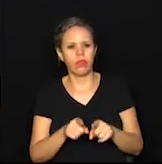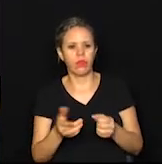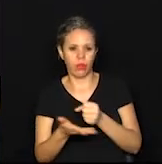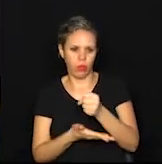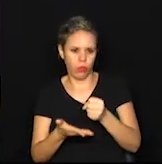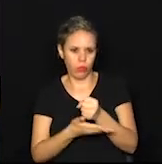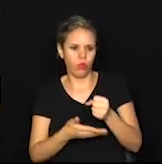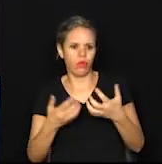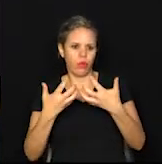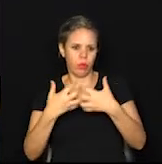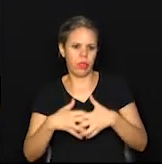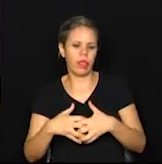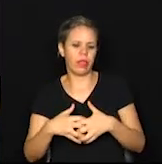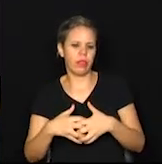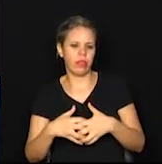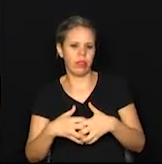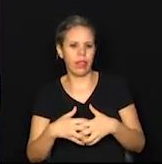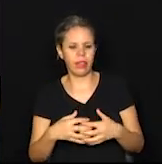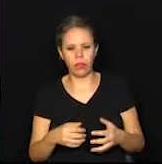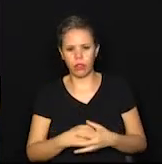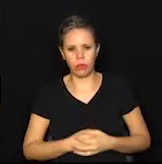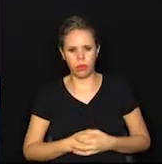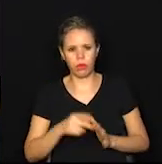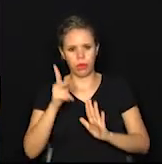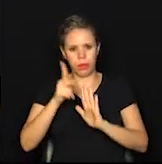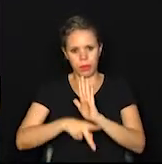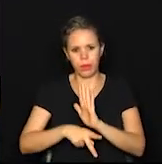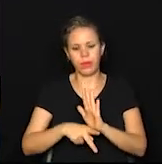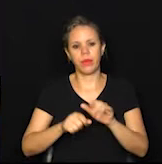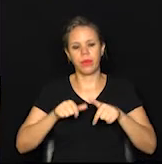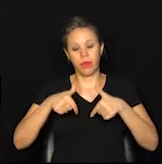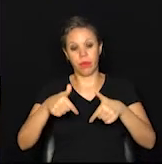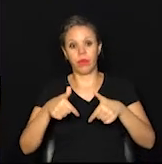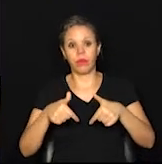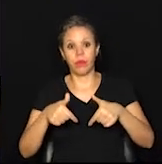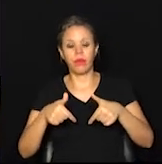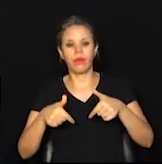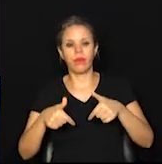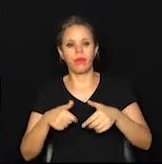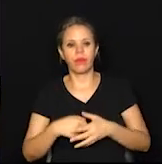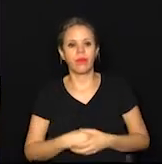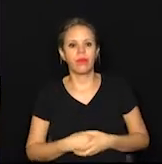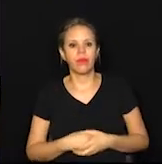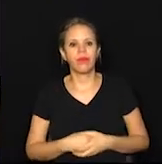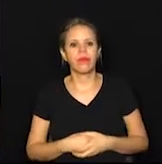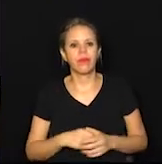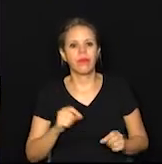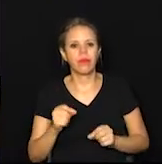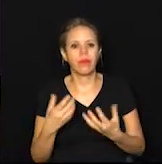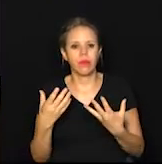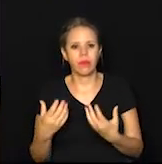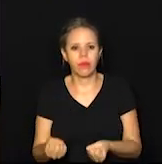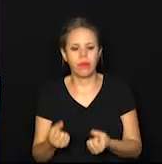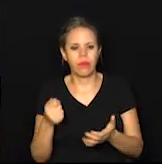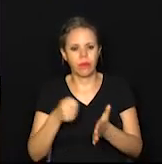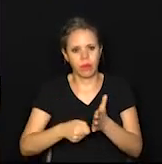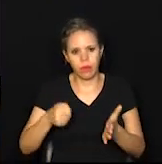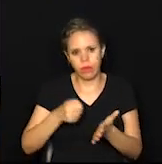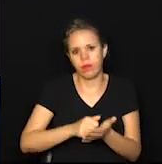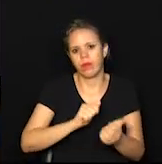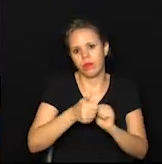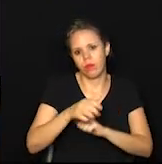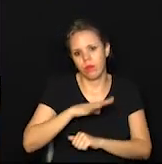são mecanismos que a gente fomenta alguns projetos, algumas ações, que abraça a causa do esporte